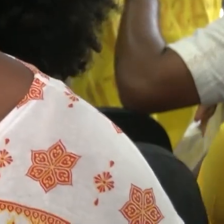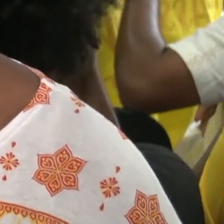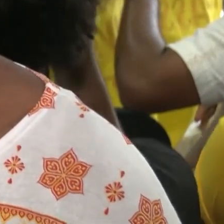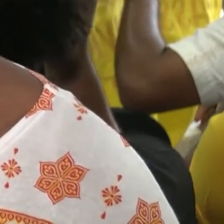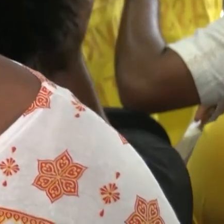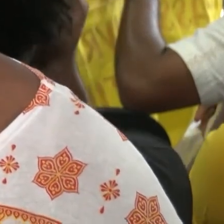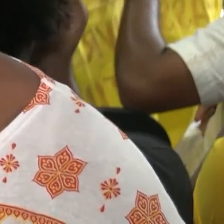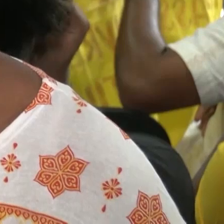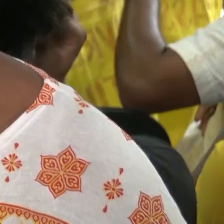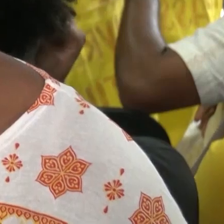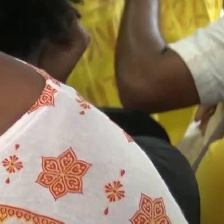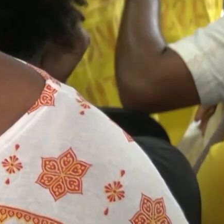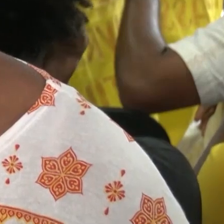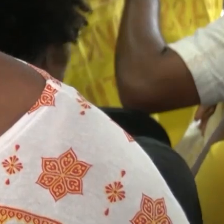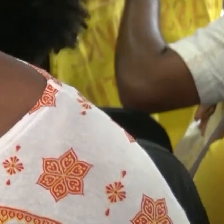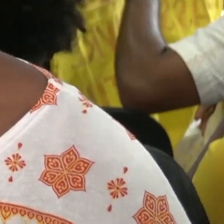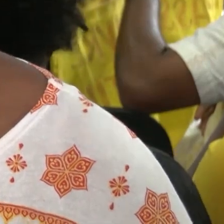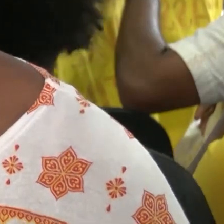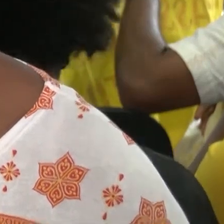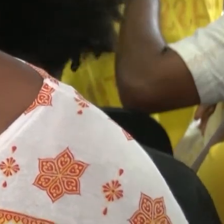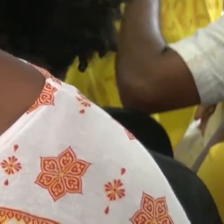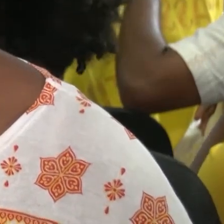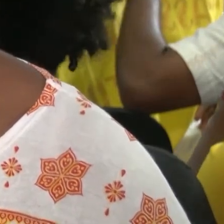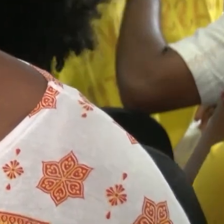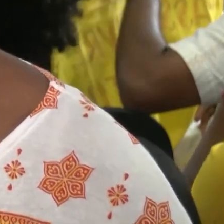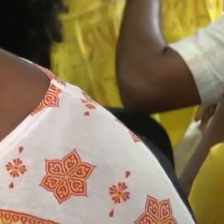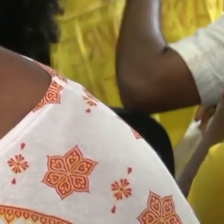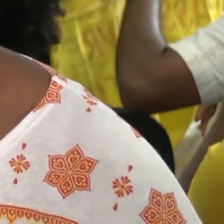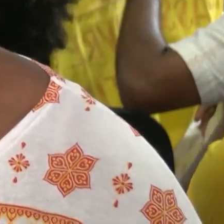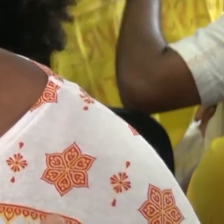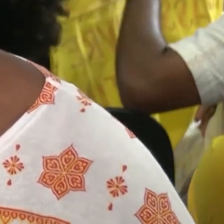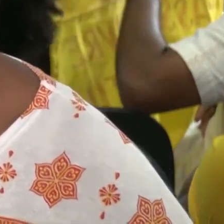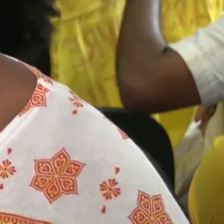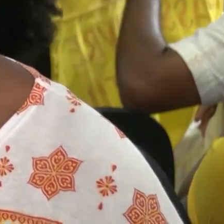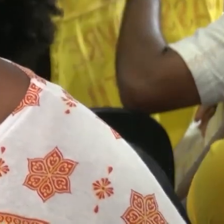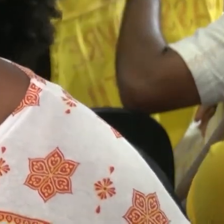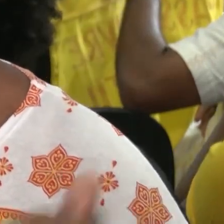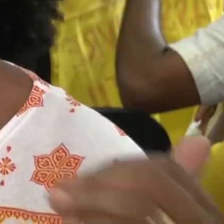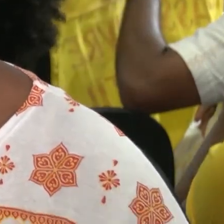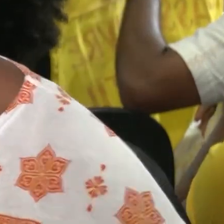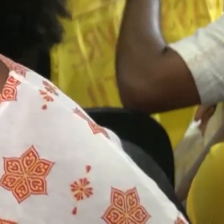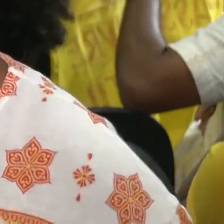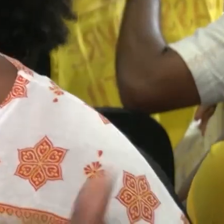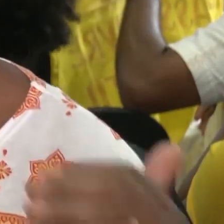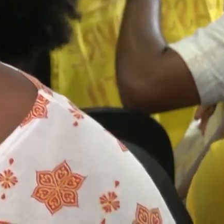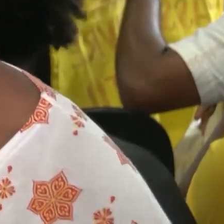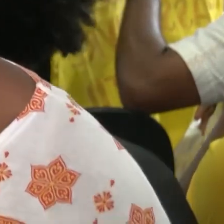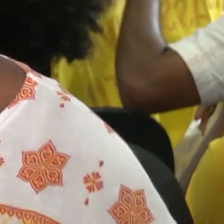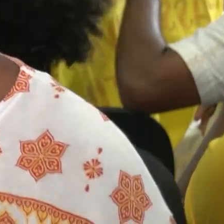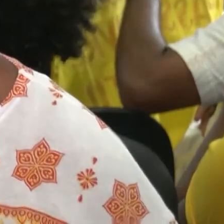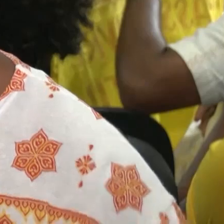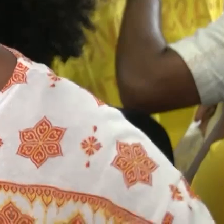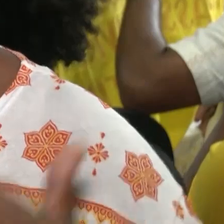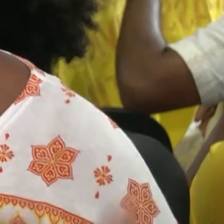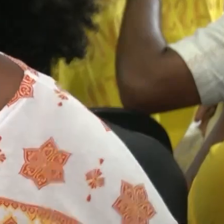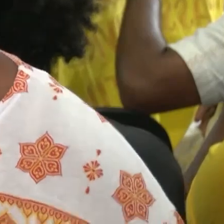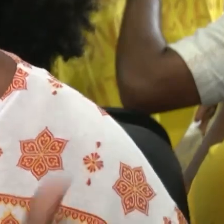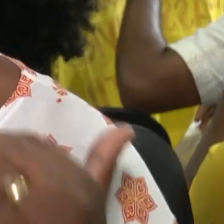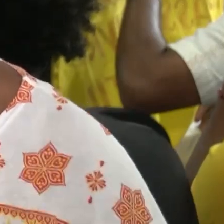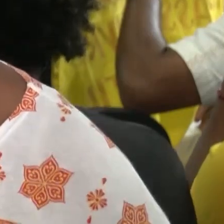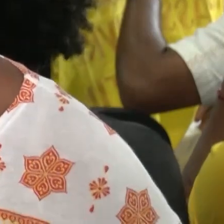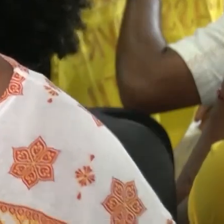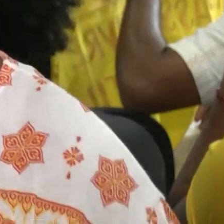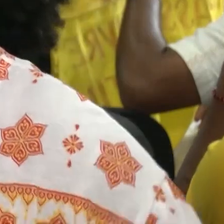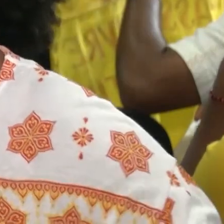meninos na escola. É muito difícil. E aí, quando se tem esse direito, essa política pública, a gente